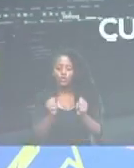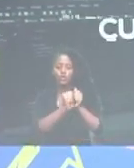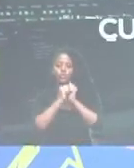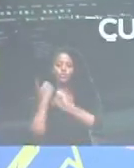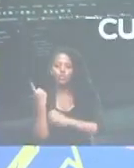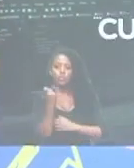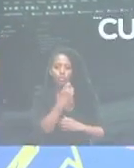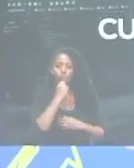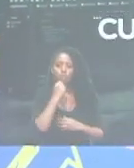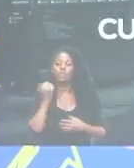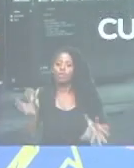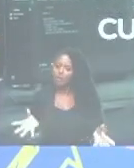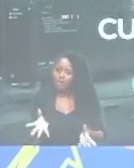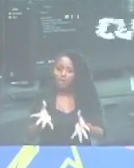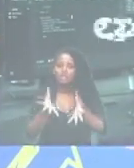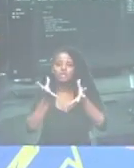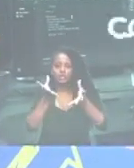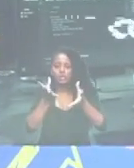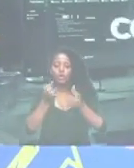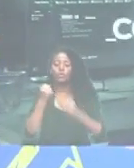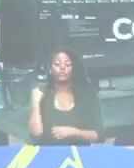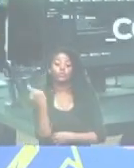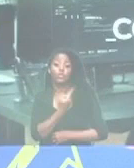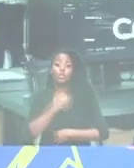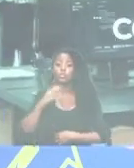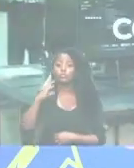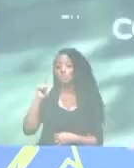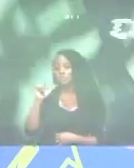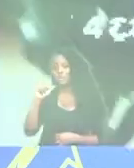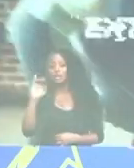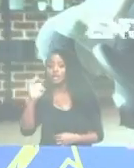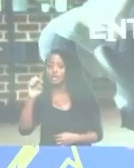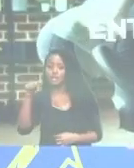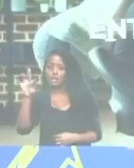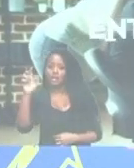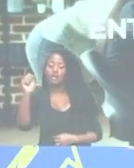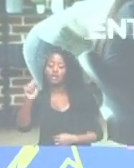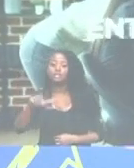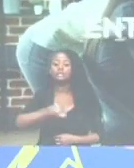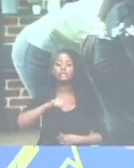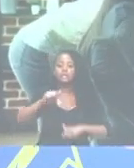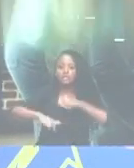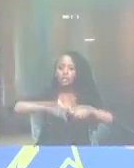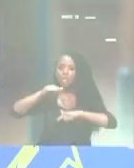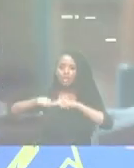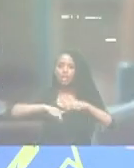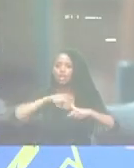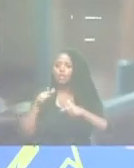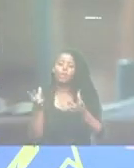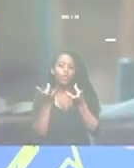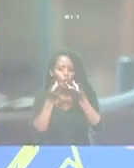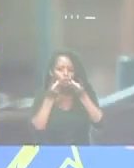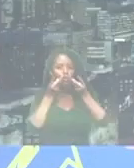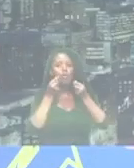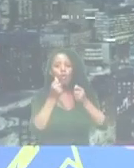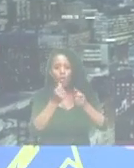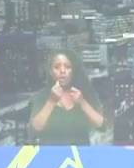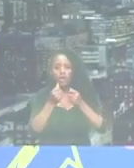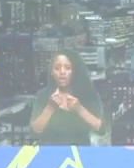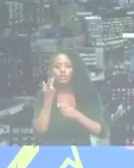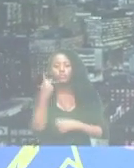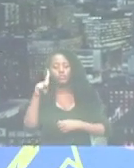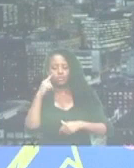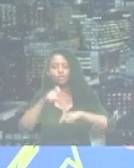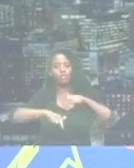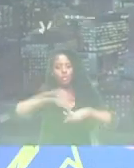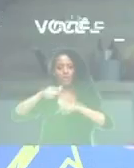aliadas a uma cultura colaborativa e imersiva com nossos clientes, gerando entregas de alto valor em ciclos curtos e customizados ao